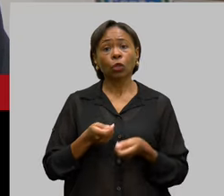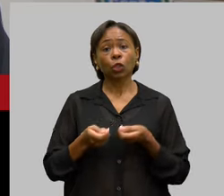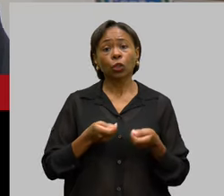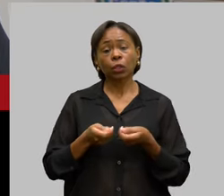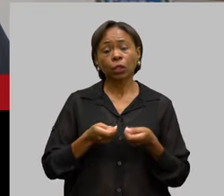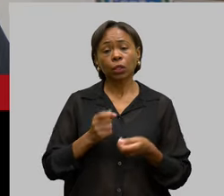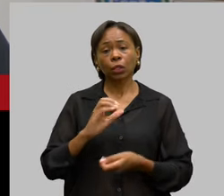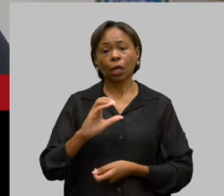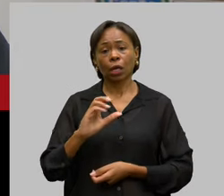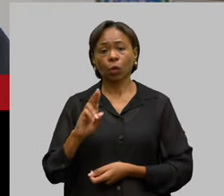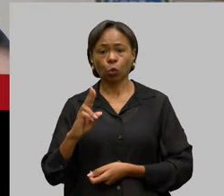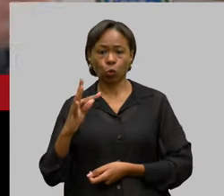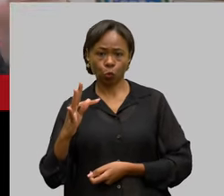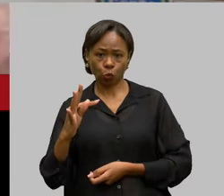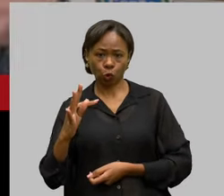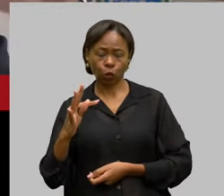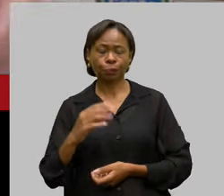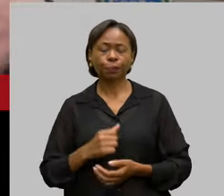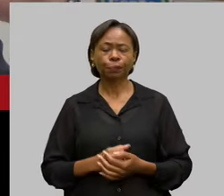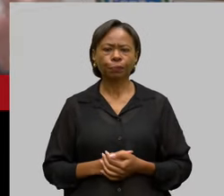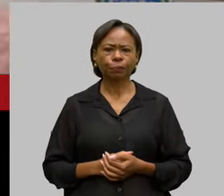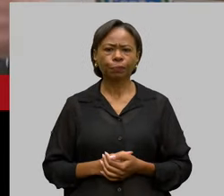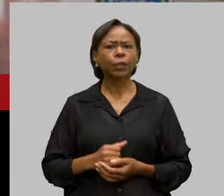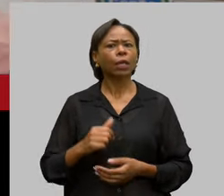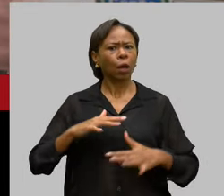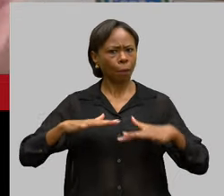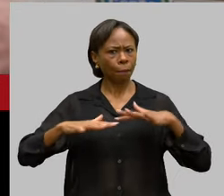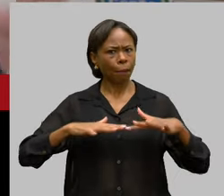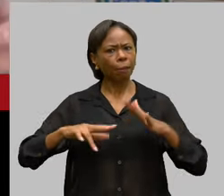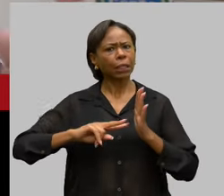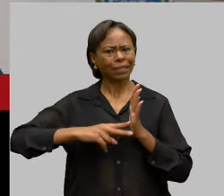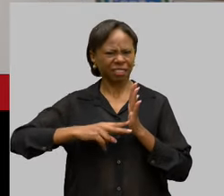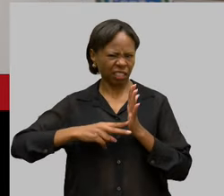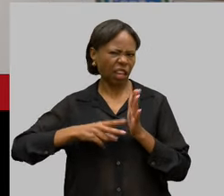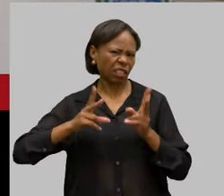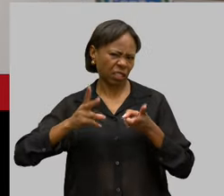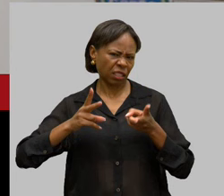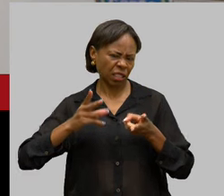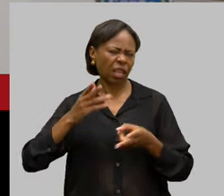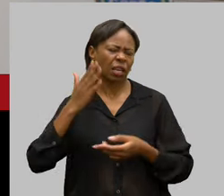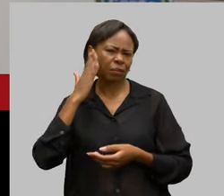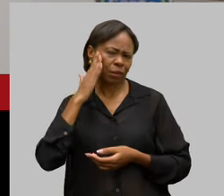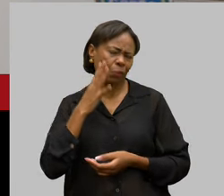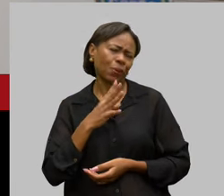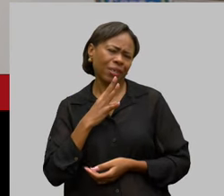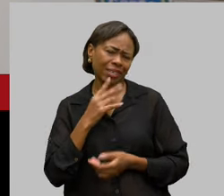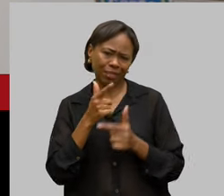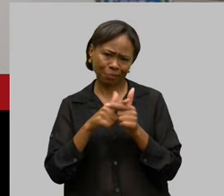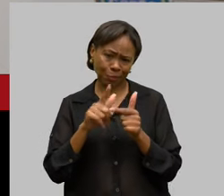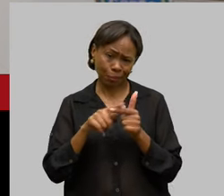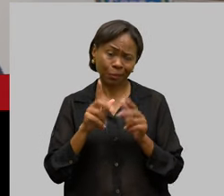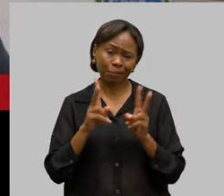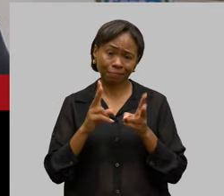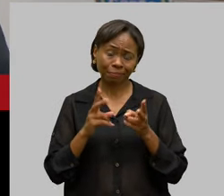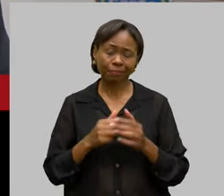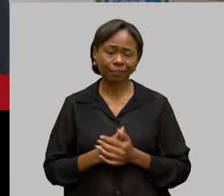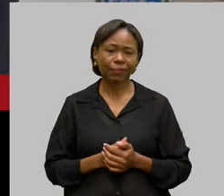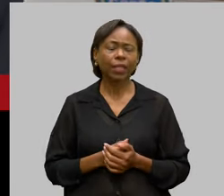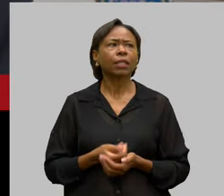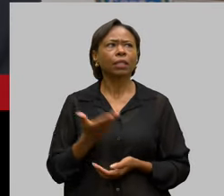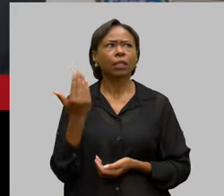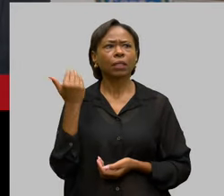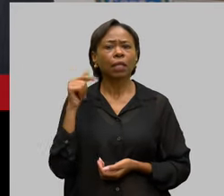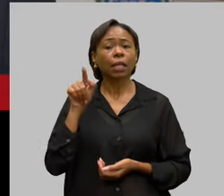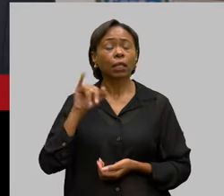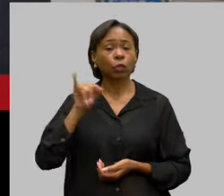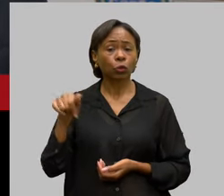Mata então a gente vive no movimento sindical você tá enfrentando esses problemas a todo momento né nós tivemos J de fora